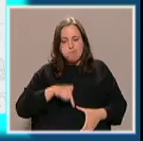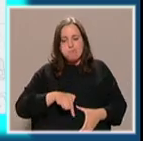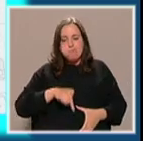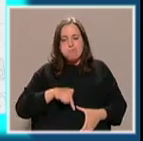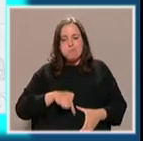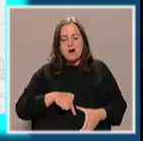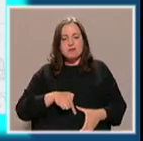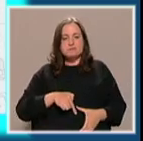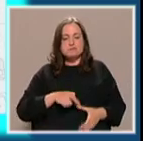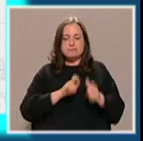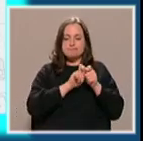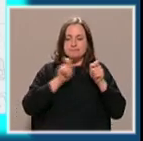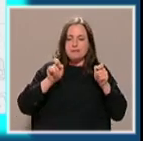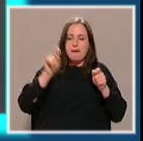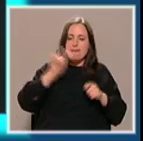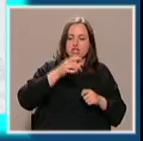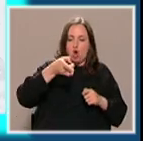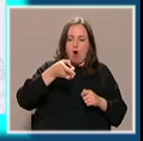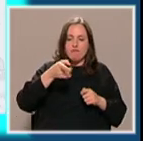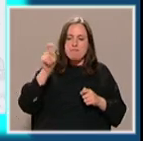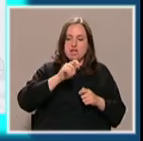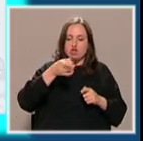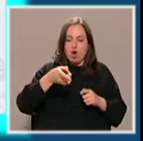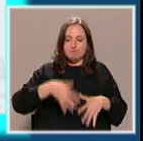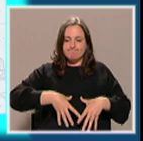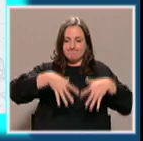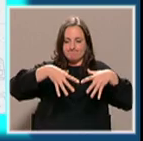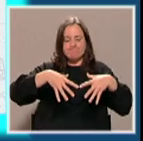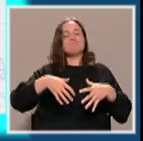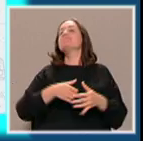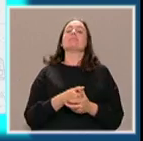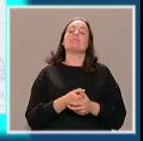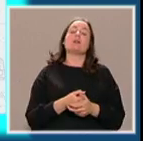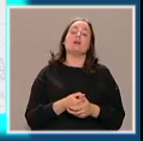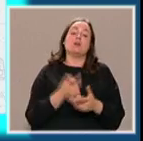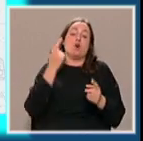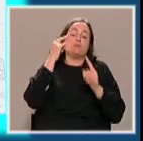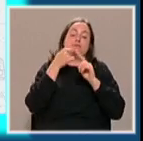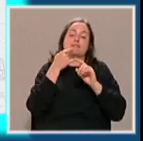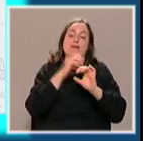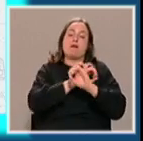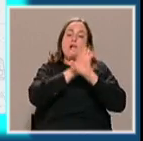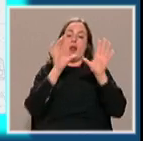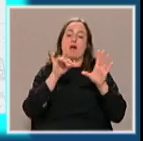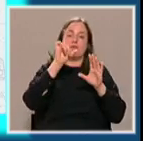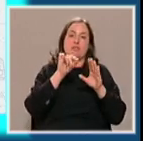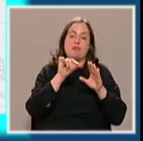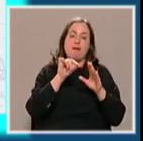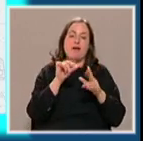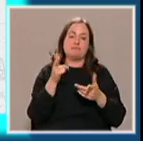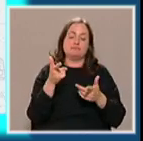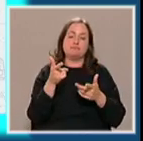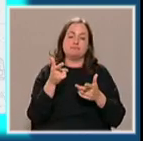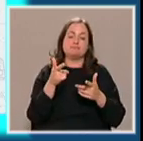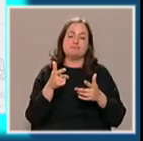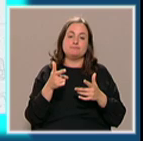a duração de 9 meses. Para conseguirmos perceber e antes de visualizarmos o que vai decorrer